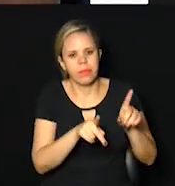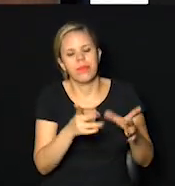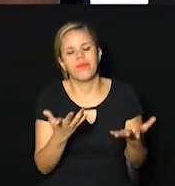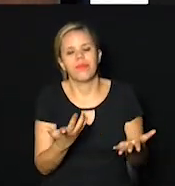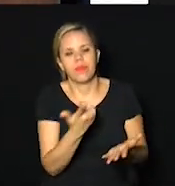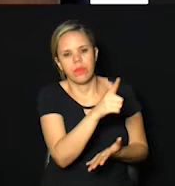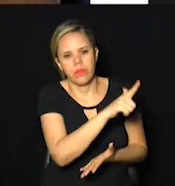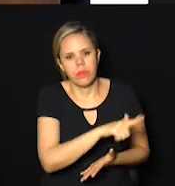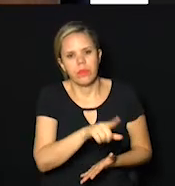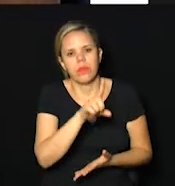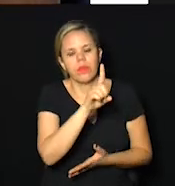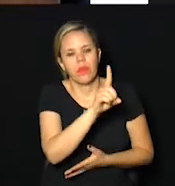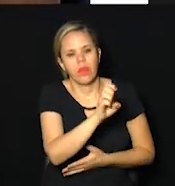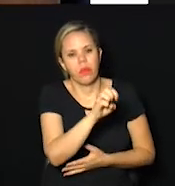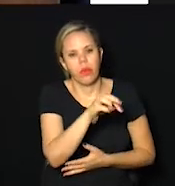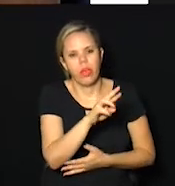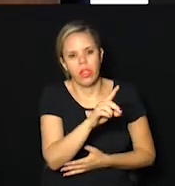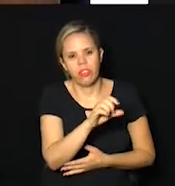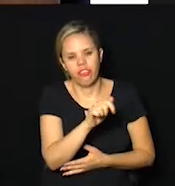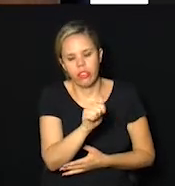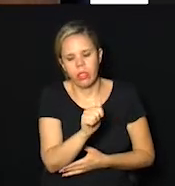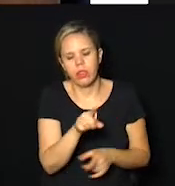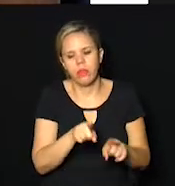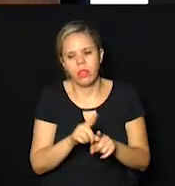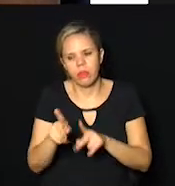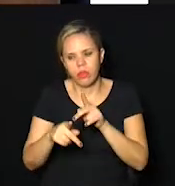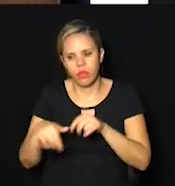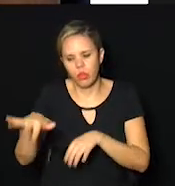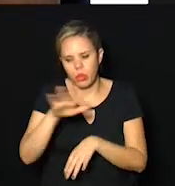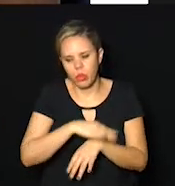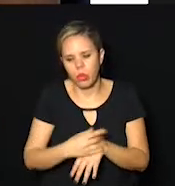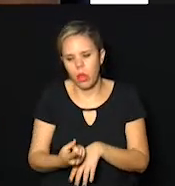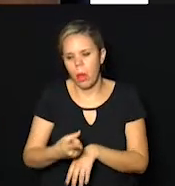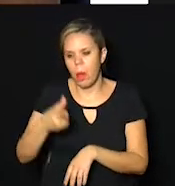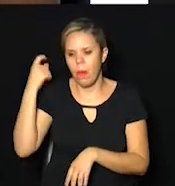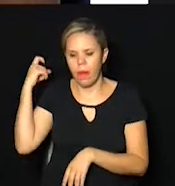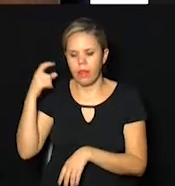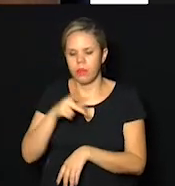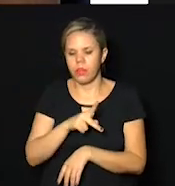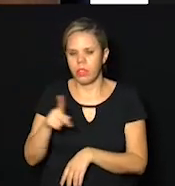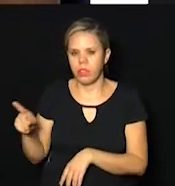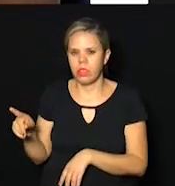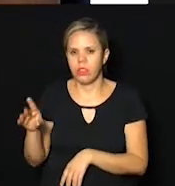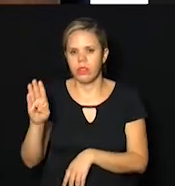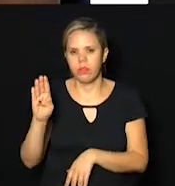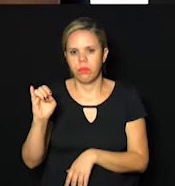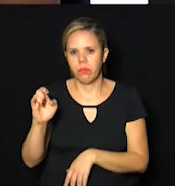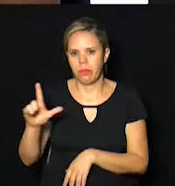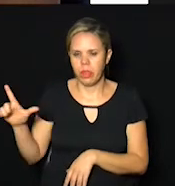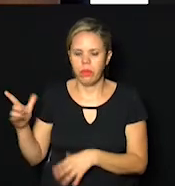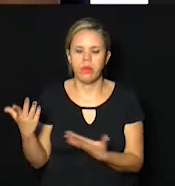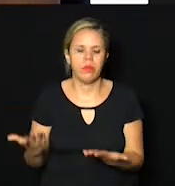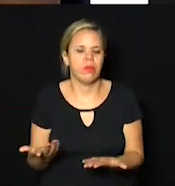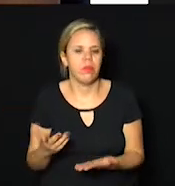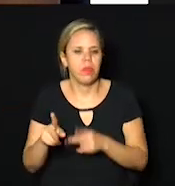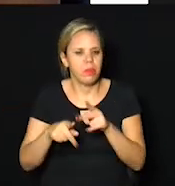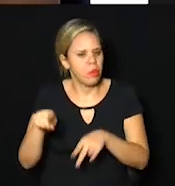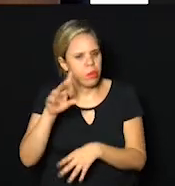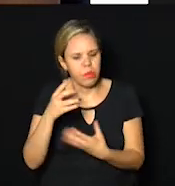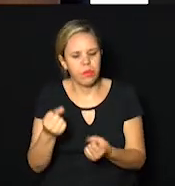gestão do Bill Clinton, tudo isso fez com que ele pudesse ser